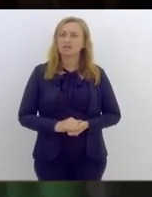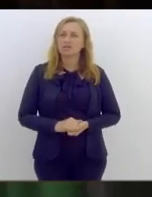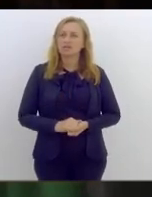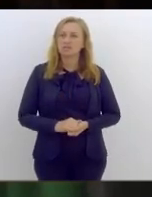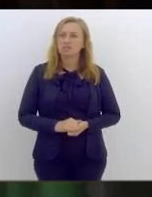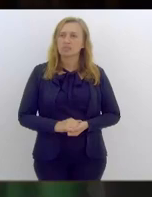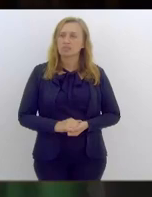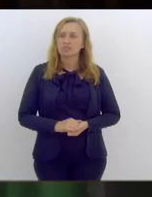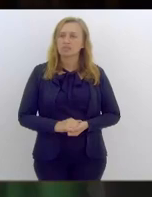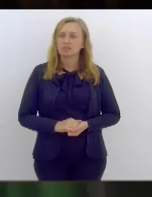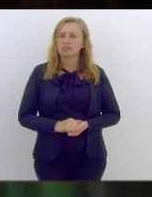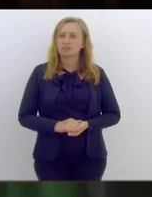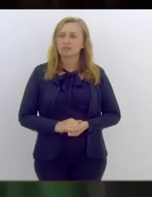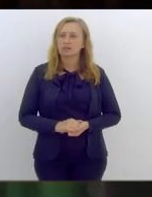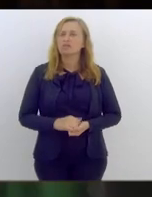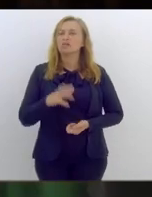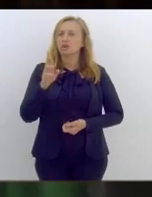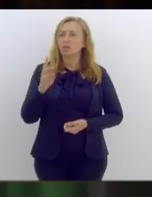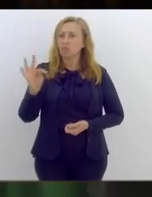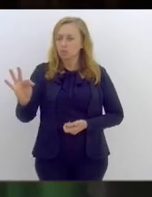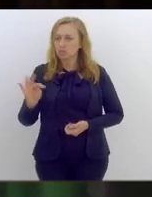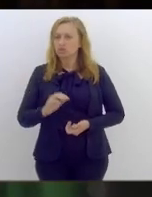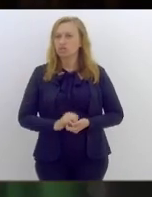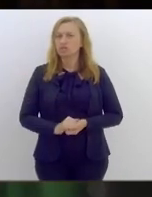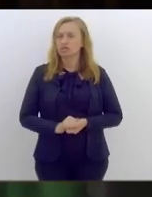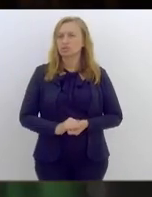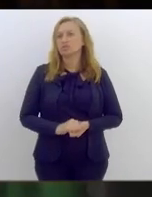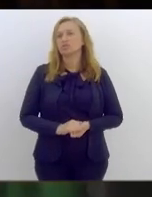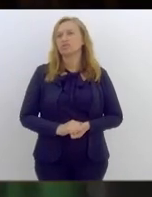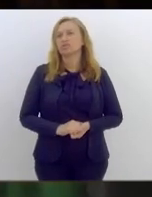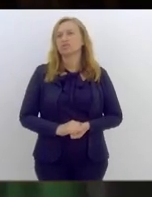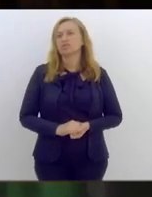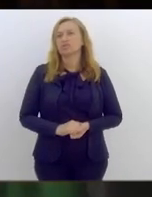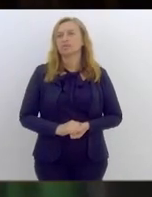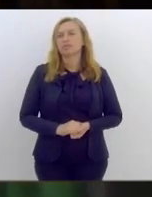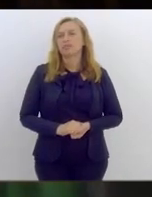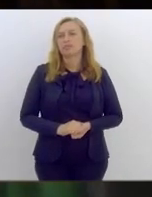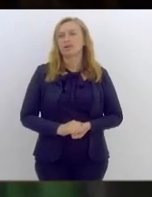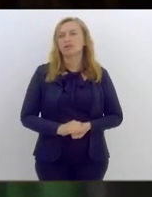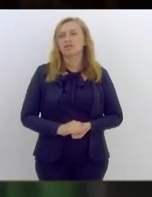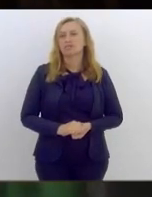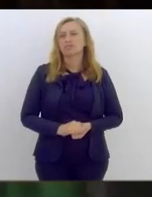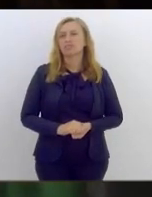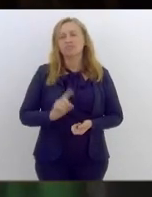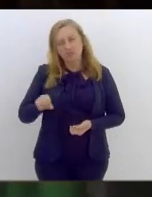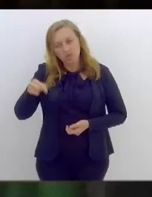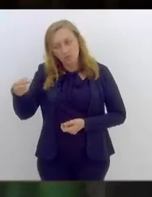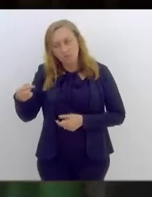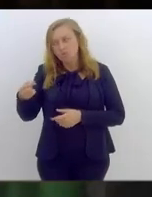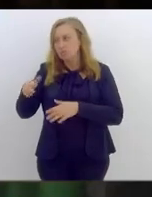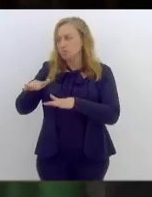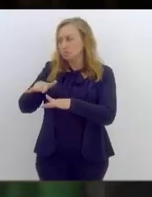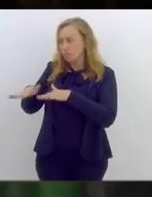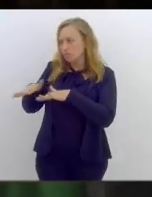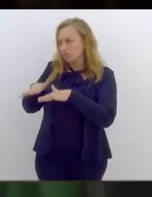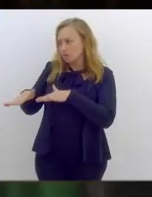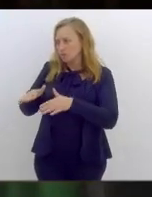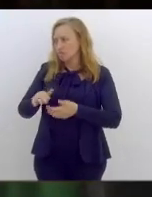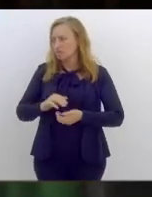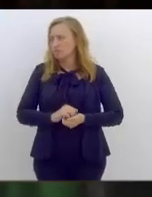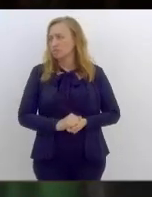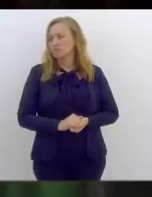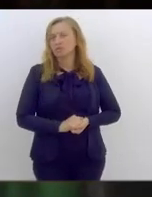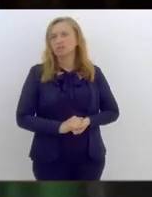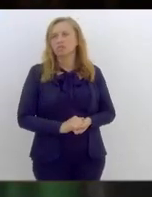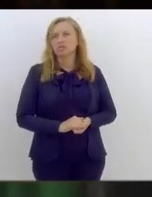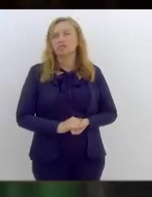minha vitrine, Ruth de Souza. Né? Embora tivesse outros movimentos americanos, né,